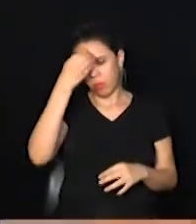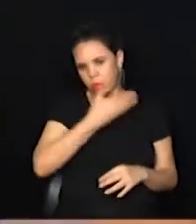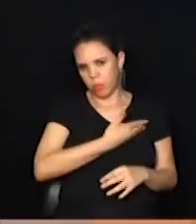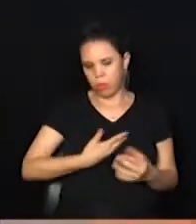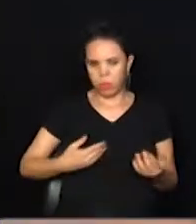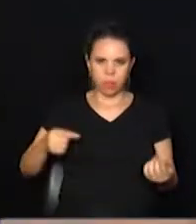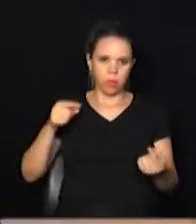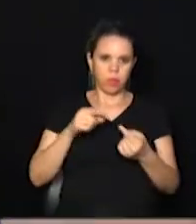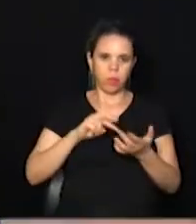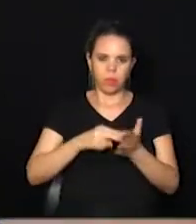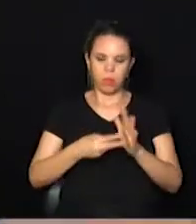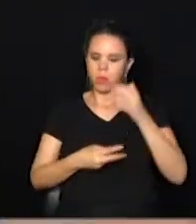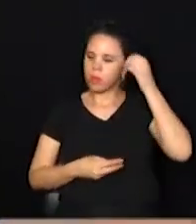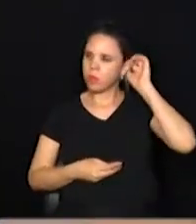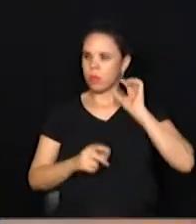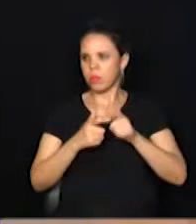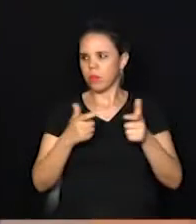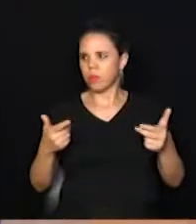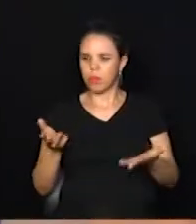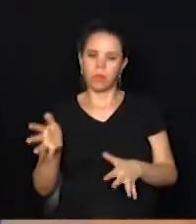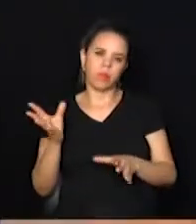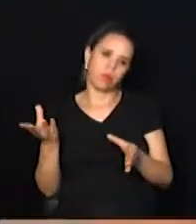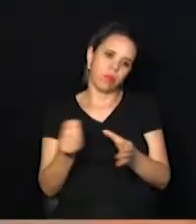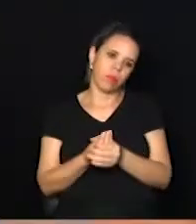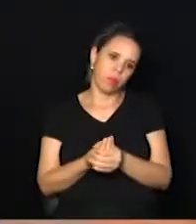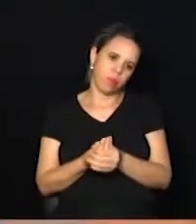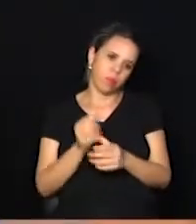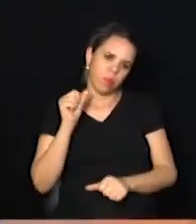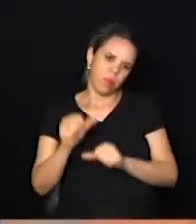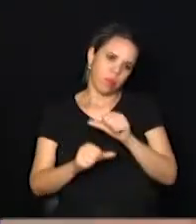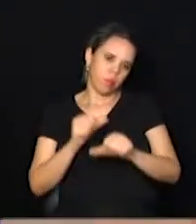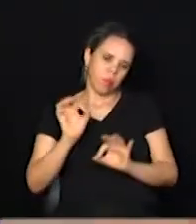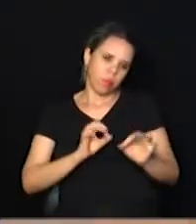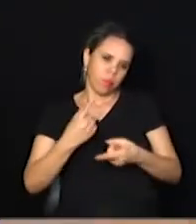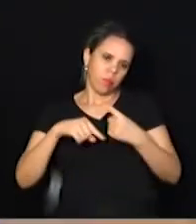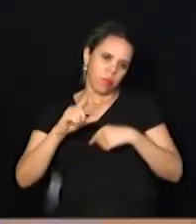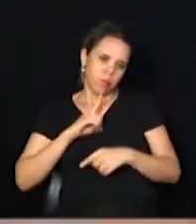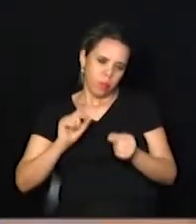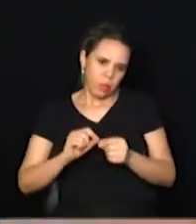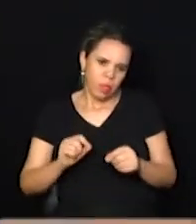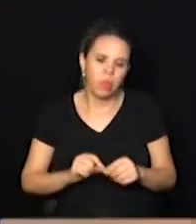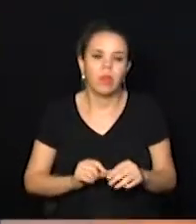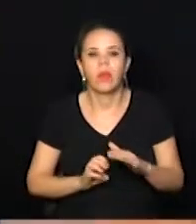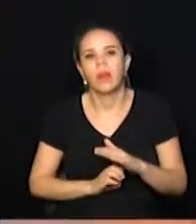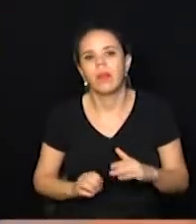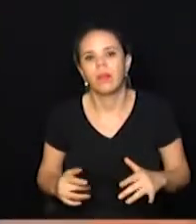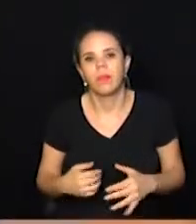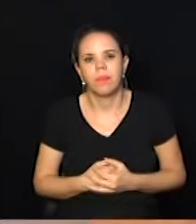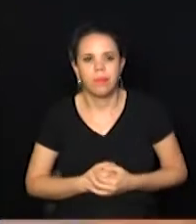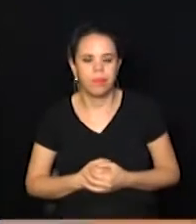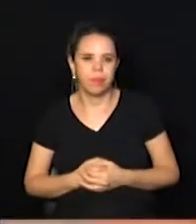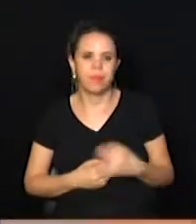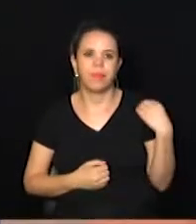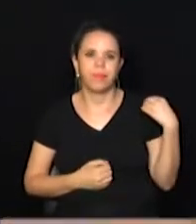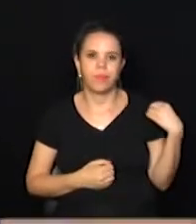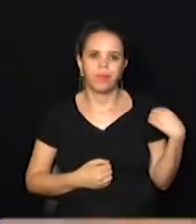sentido dele de ampliação, de inclusão, a transformação, a revolução que nós fizemos aqui na empresa de saneamento, que estava